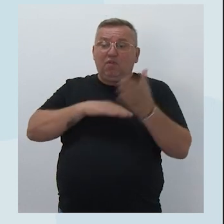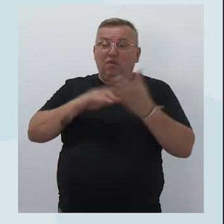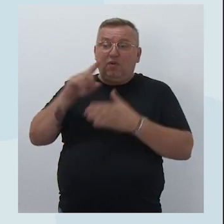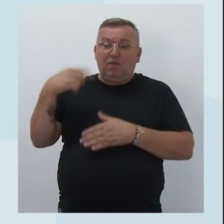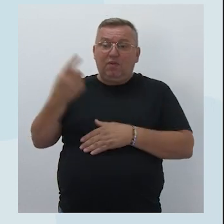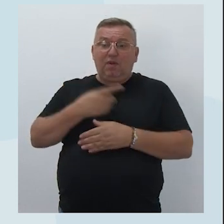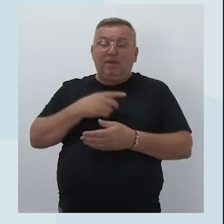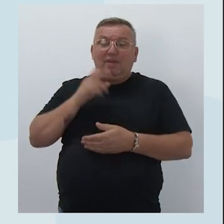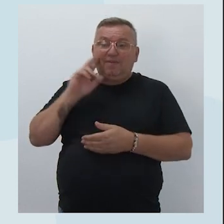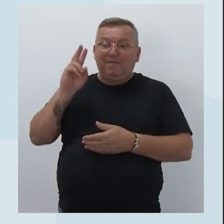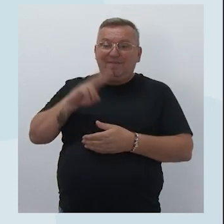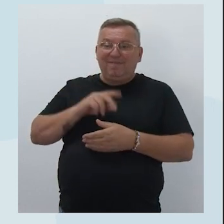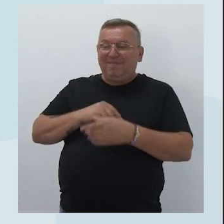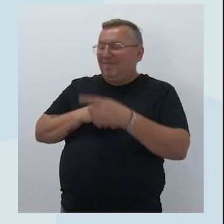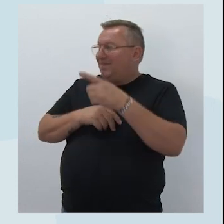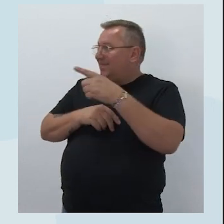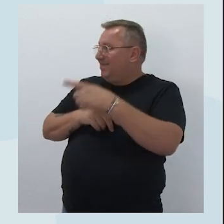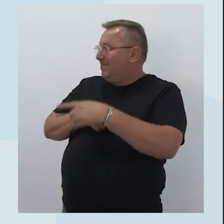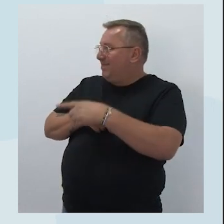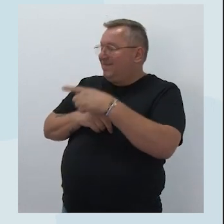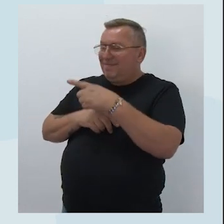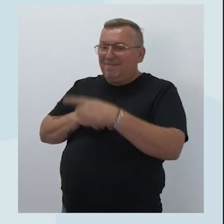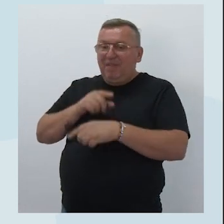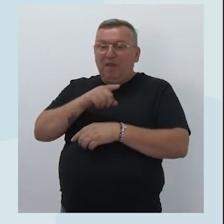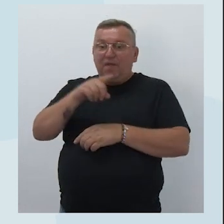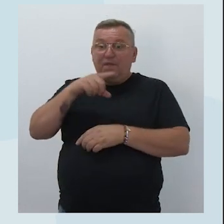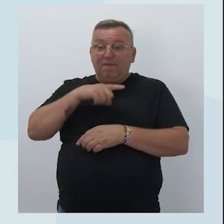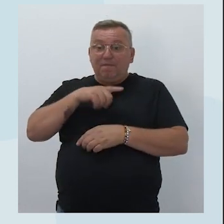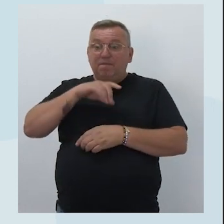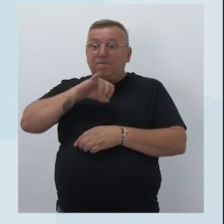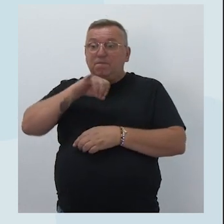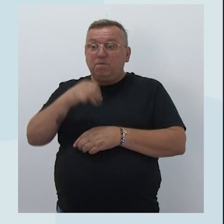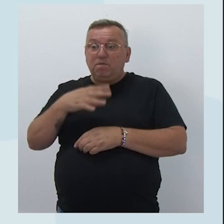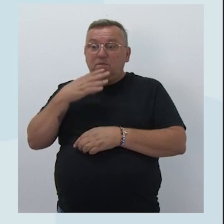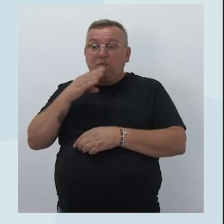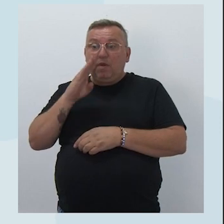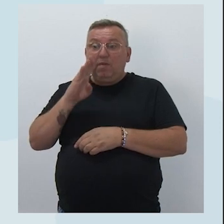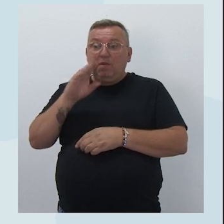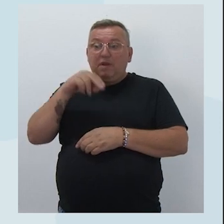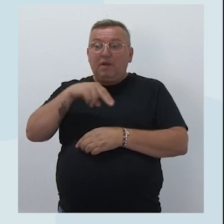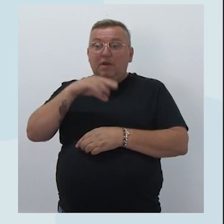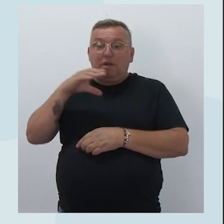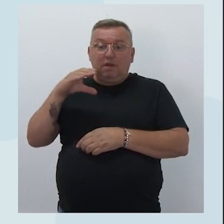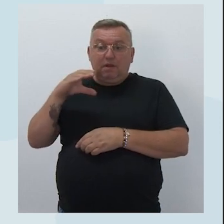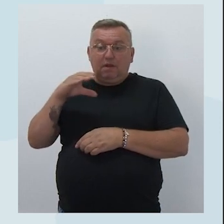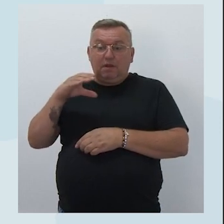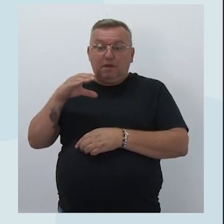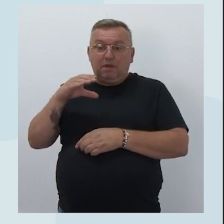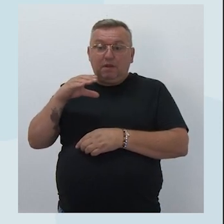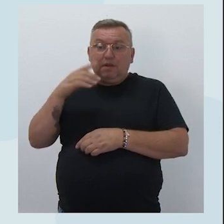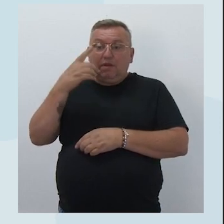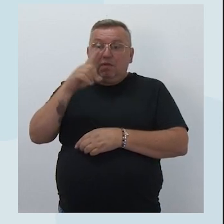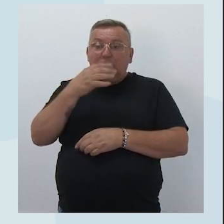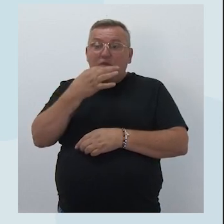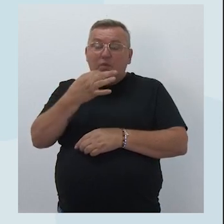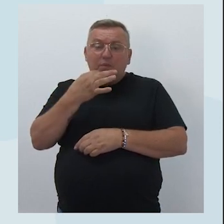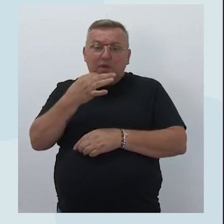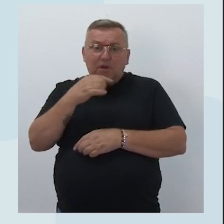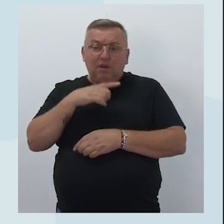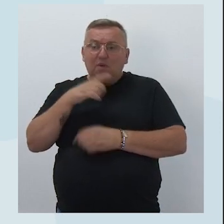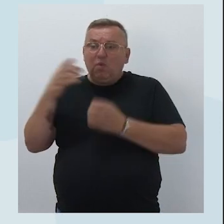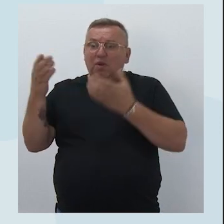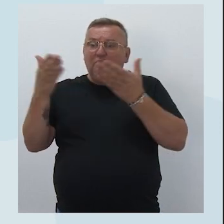nós. Olha a empatia. Você teve a oportunidade de conhecer a Base Nacional Comum Curricular? Em